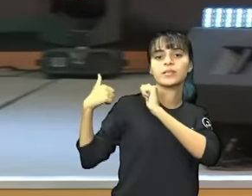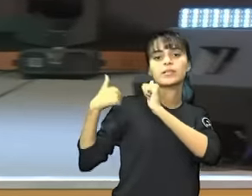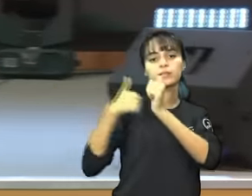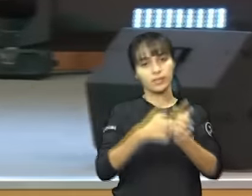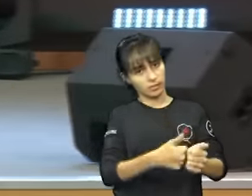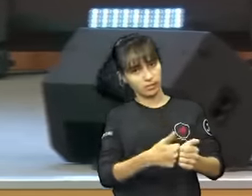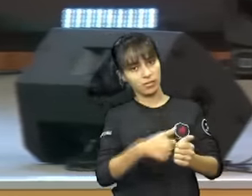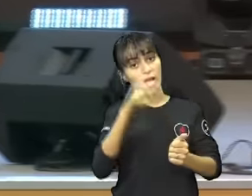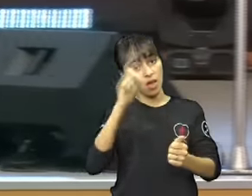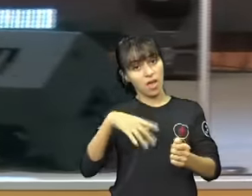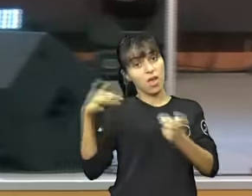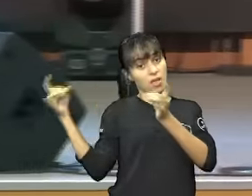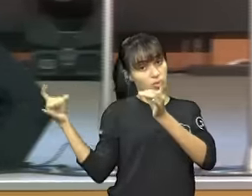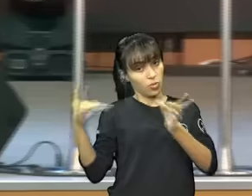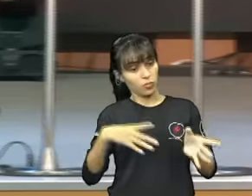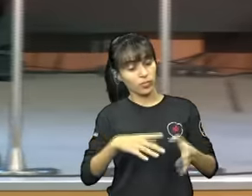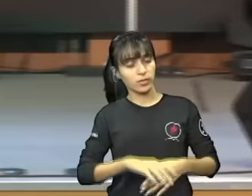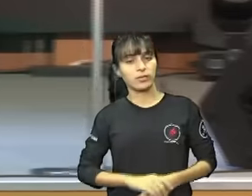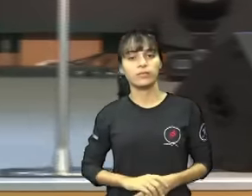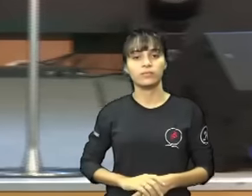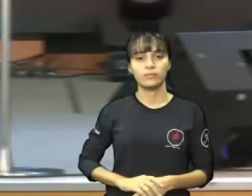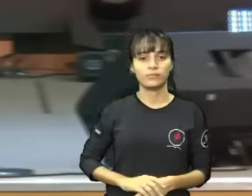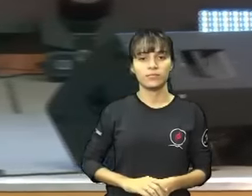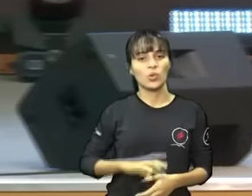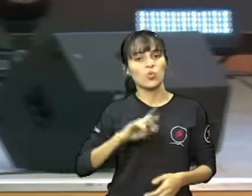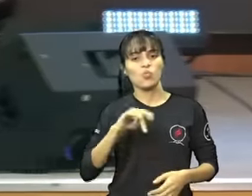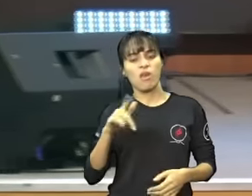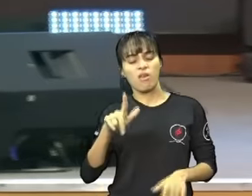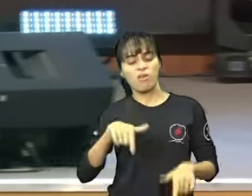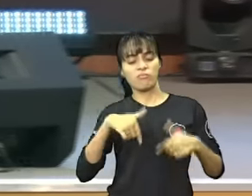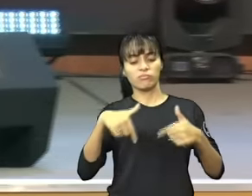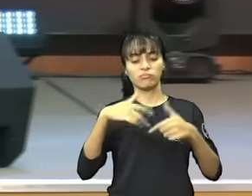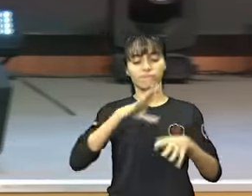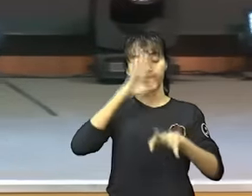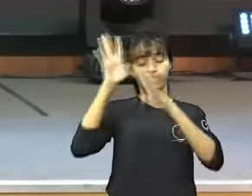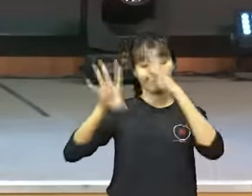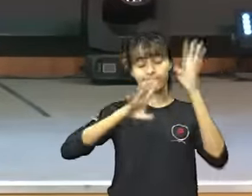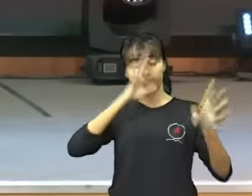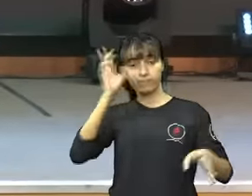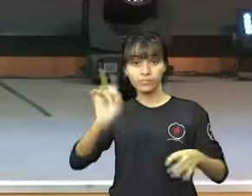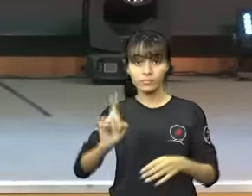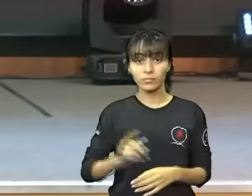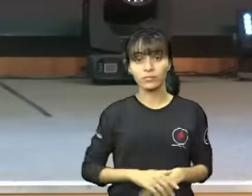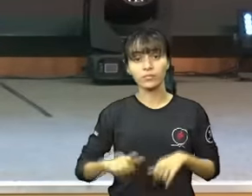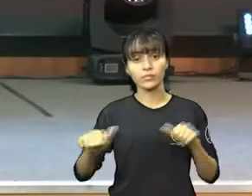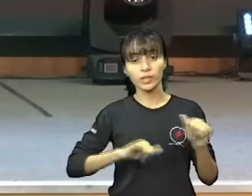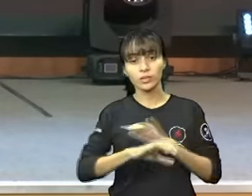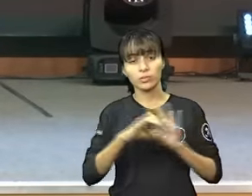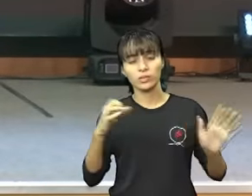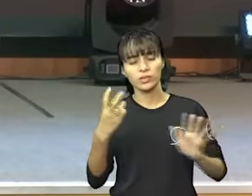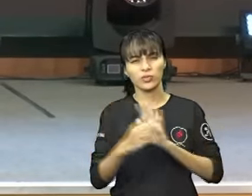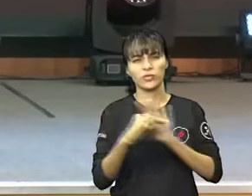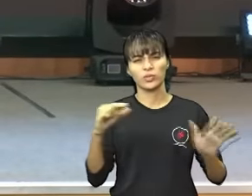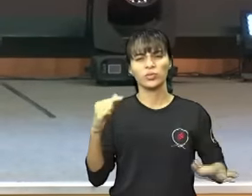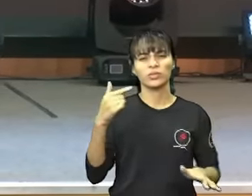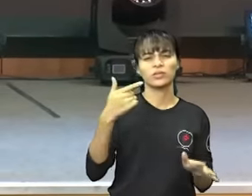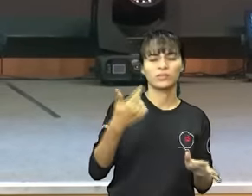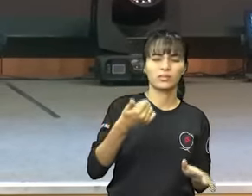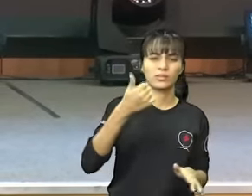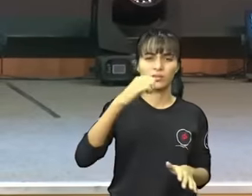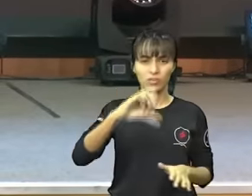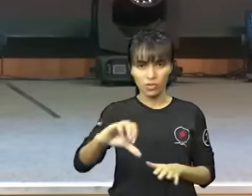e é de renúncia renúncia não é você fazer tudo que você quer e quanto atos 3 19 dias